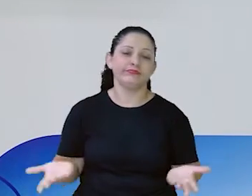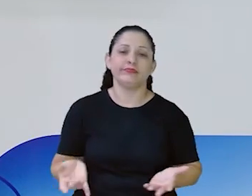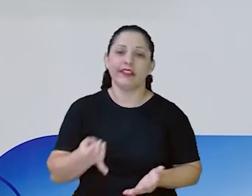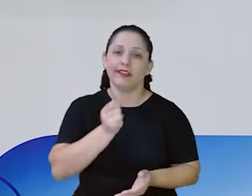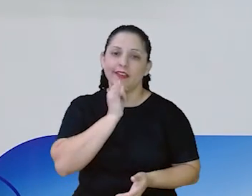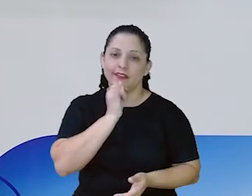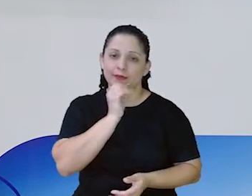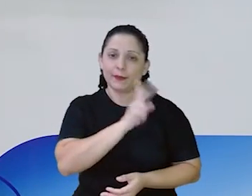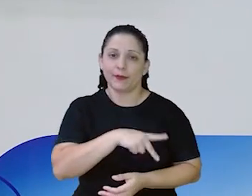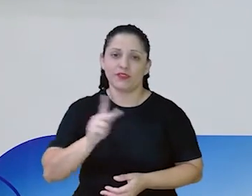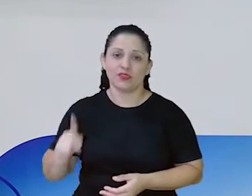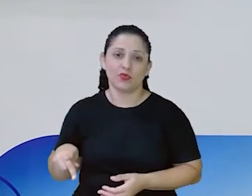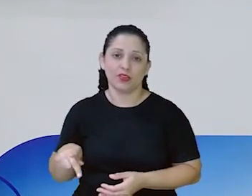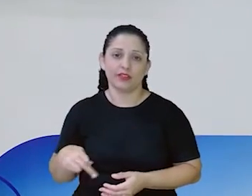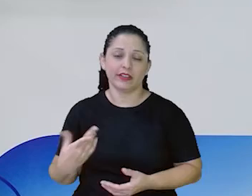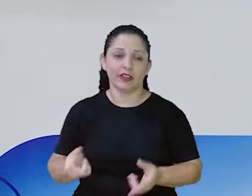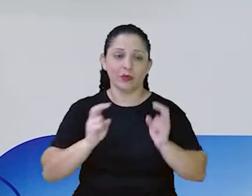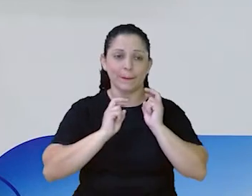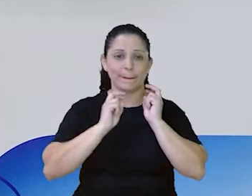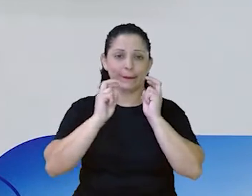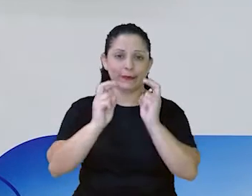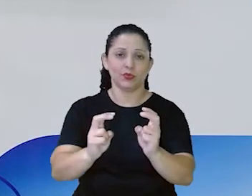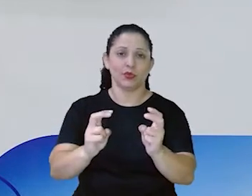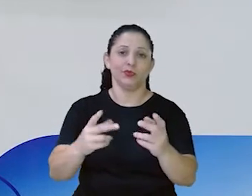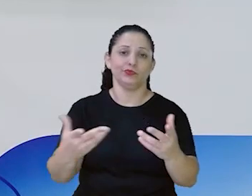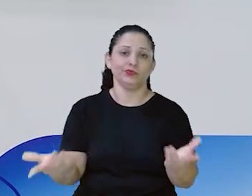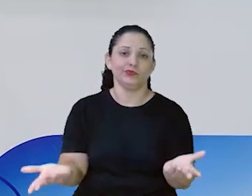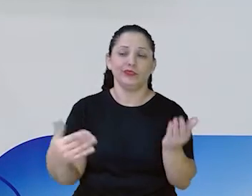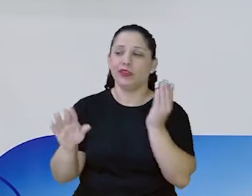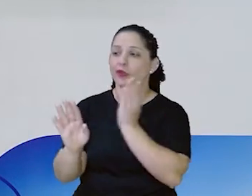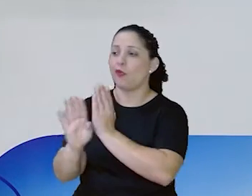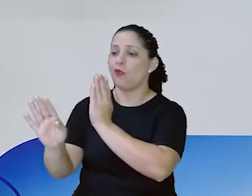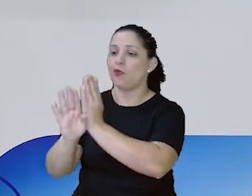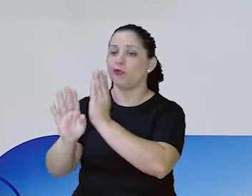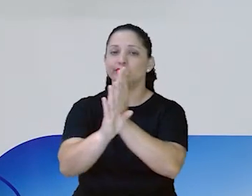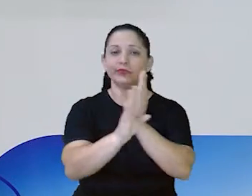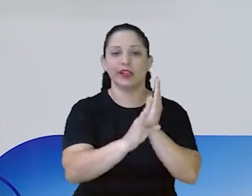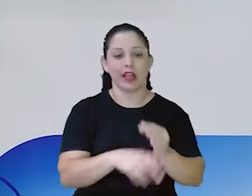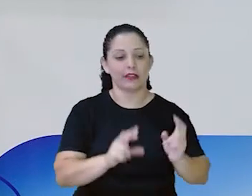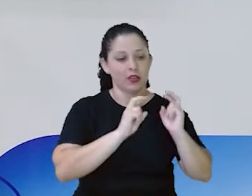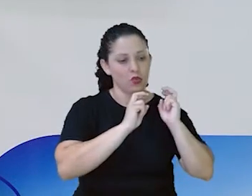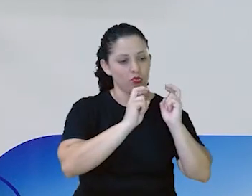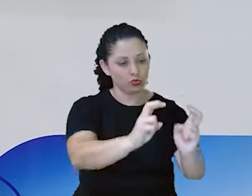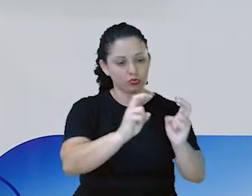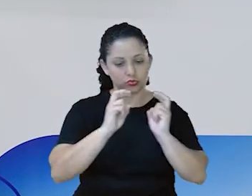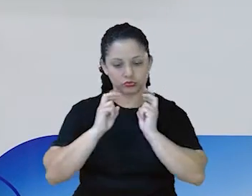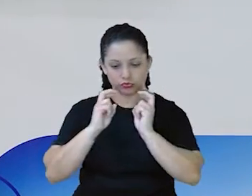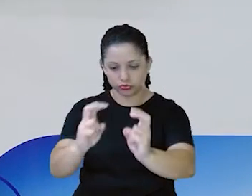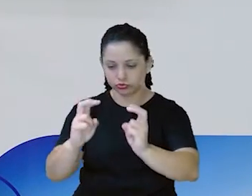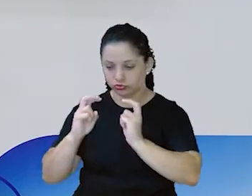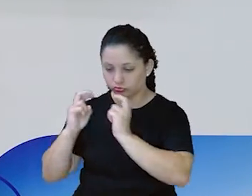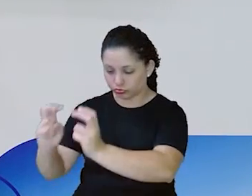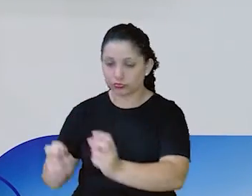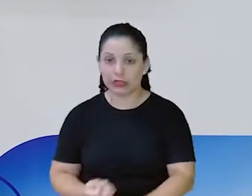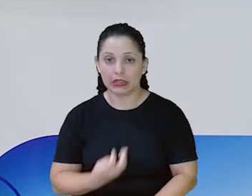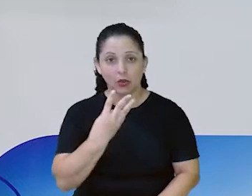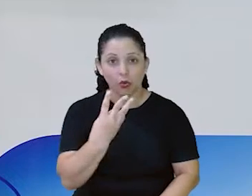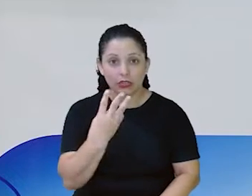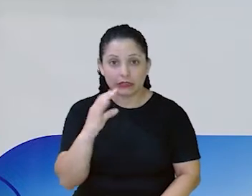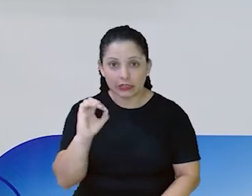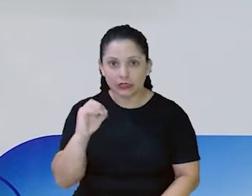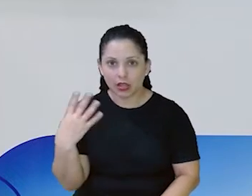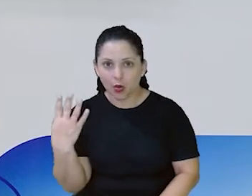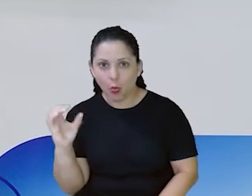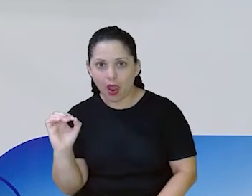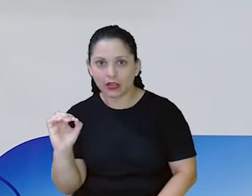da professora na estação do metrô. Você vai encontrar ali nos trilhos 20, 30, 40 garrafas,